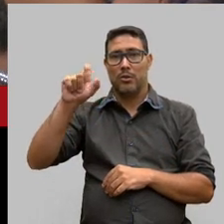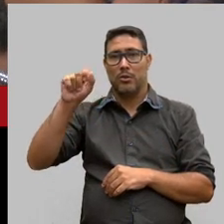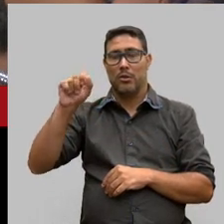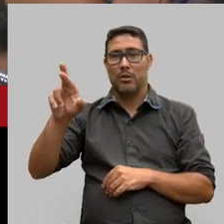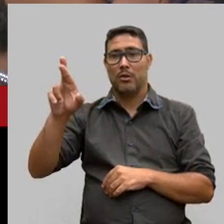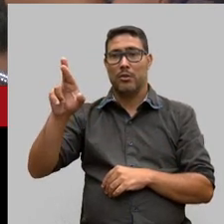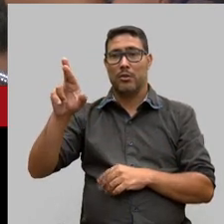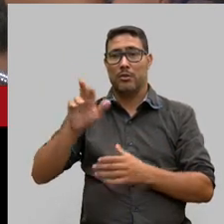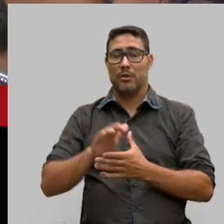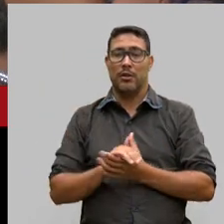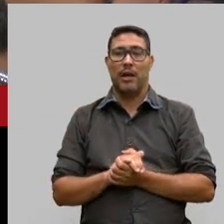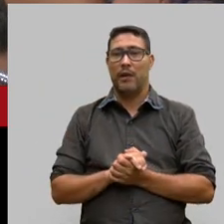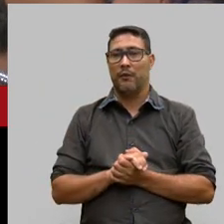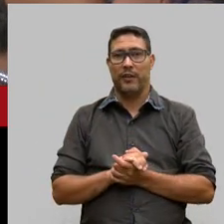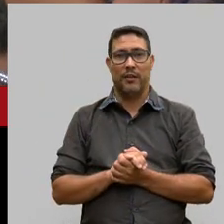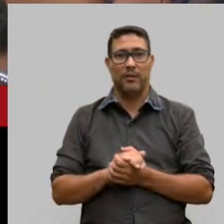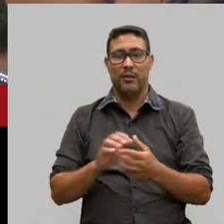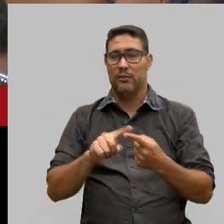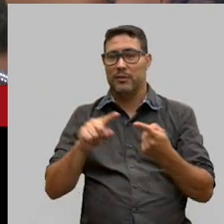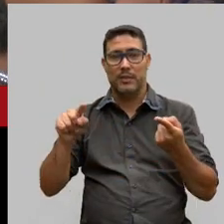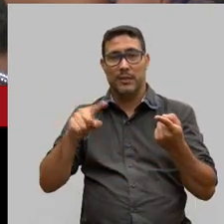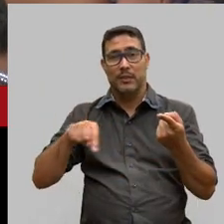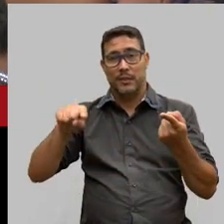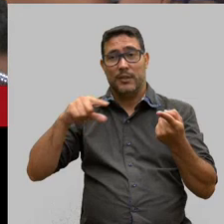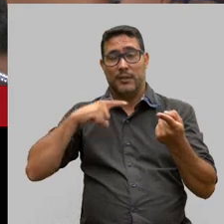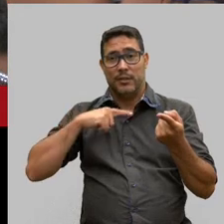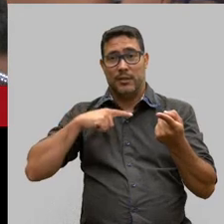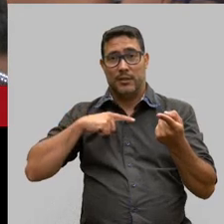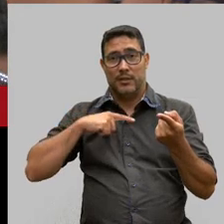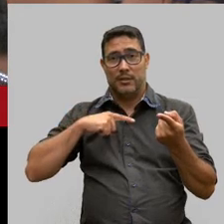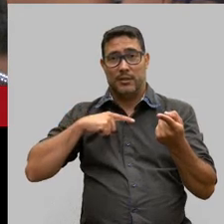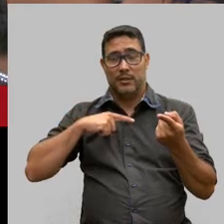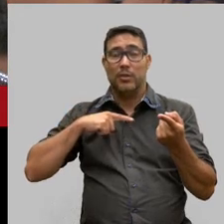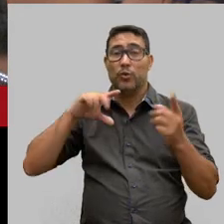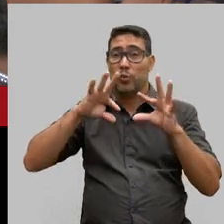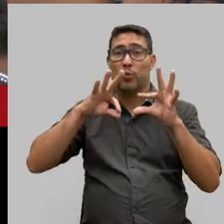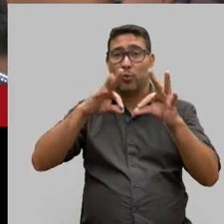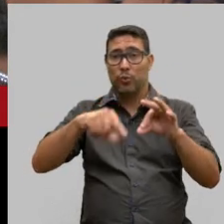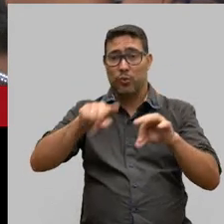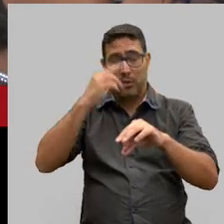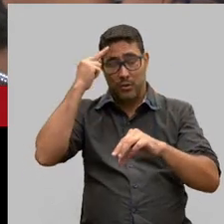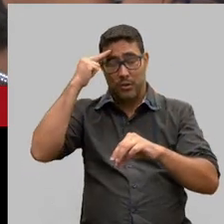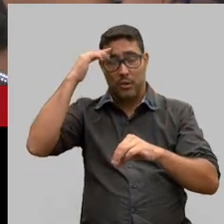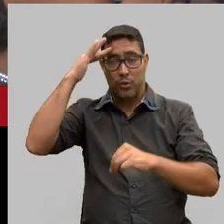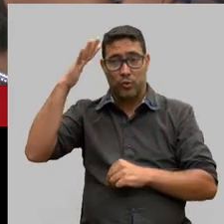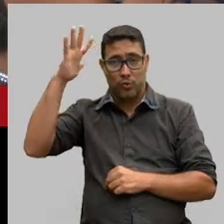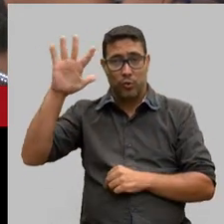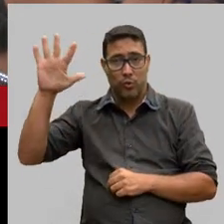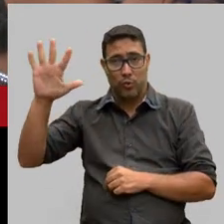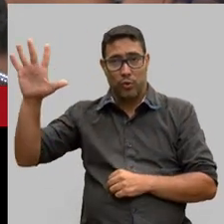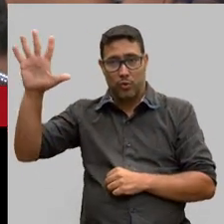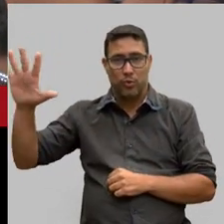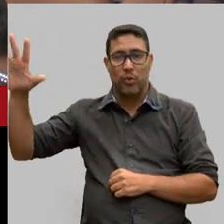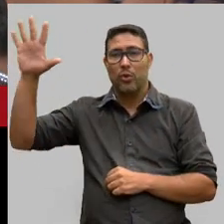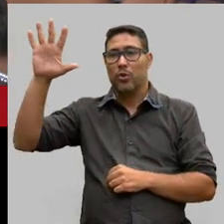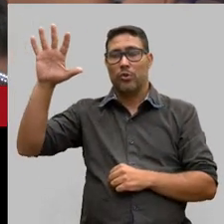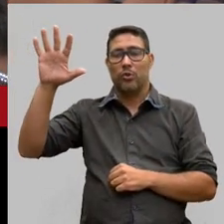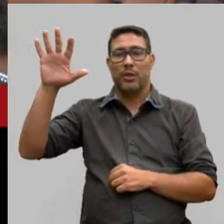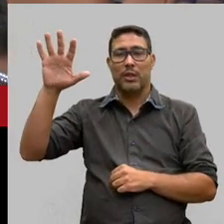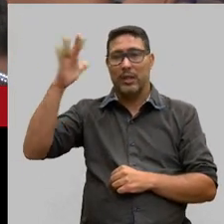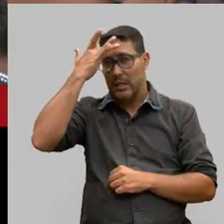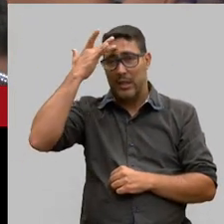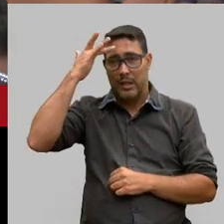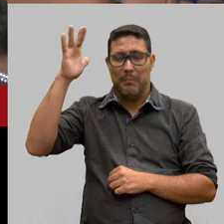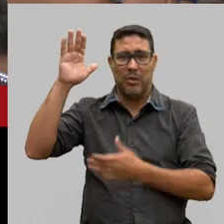Girl eh que diz o seguinte tudo aquilo que você sonha não deixe ninguém tirar isso de você